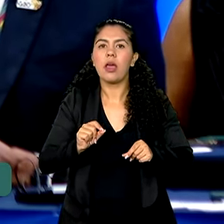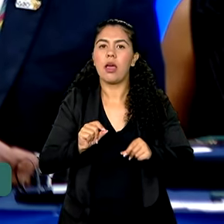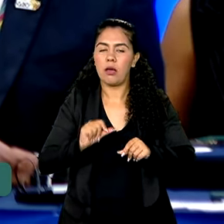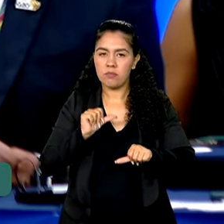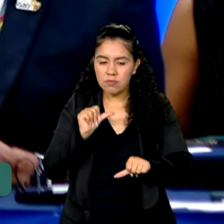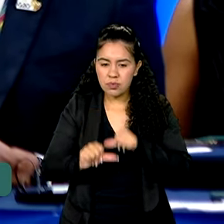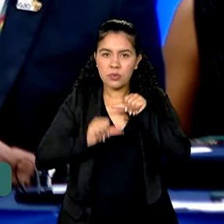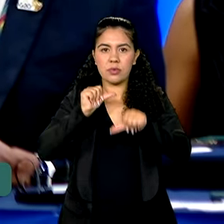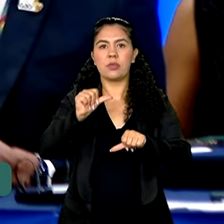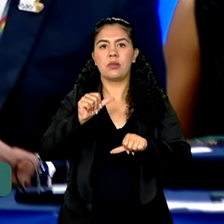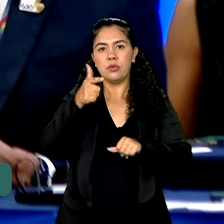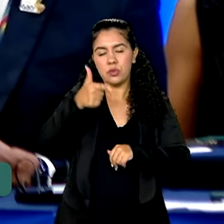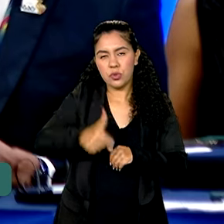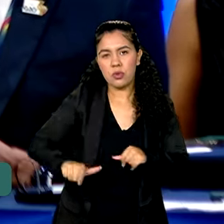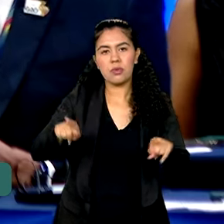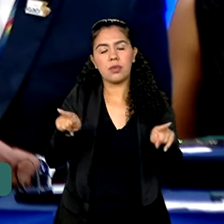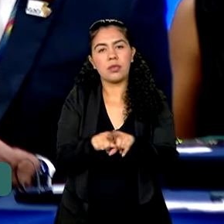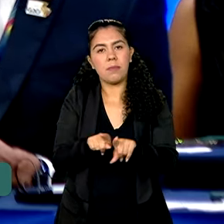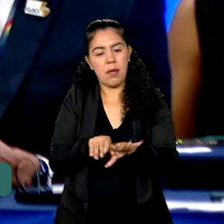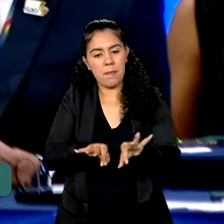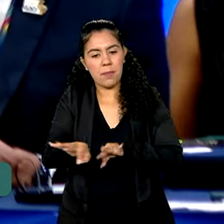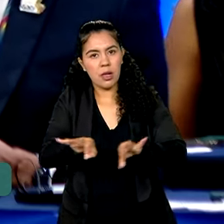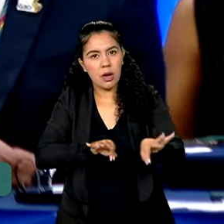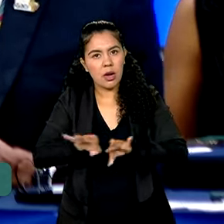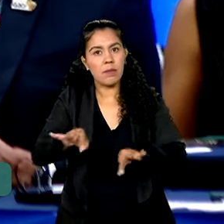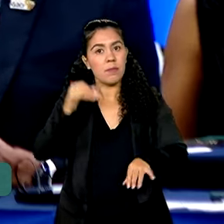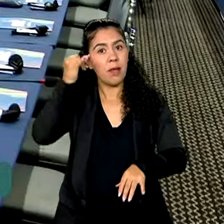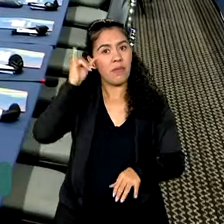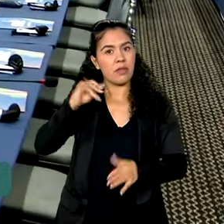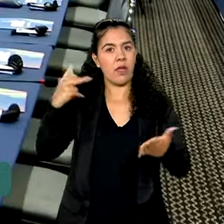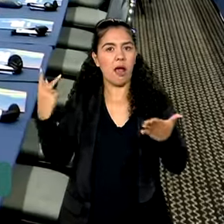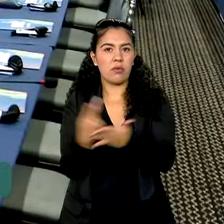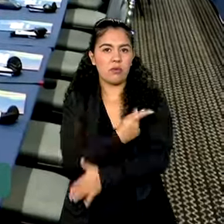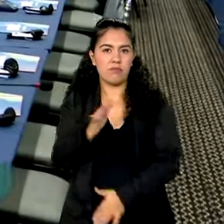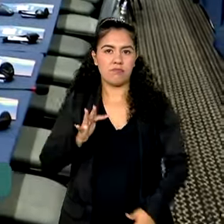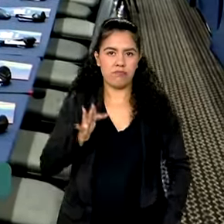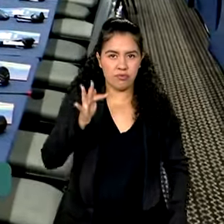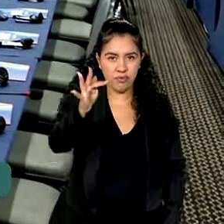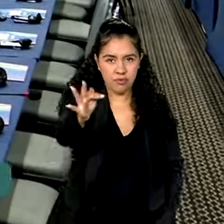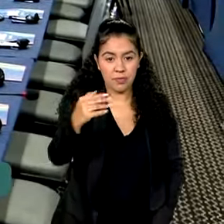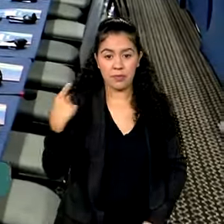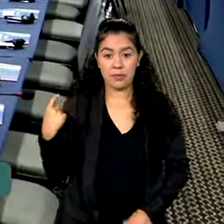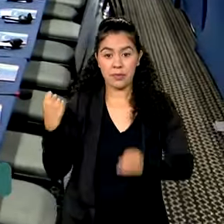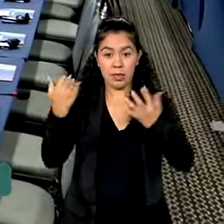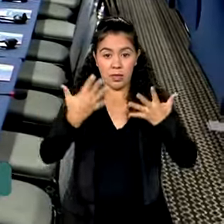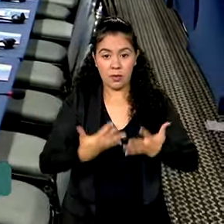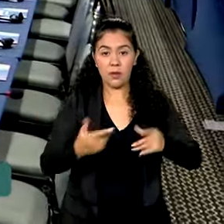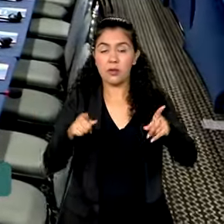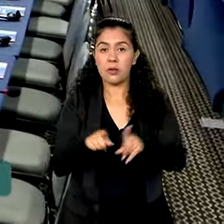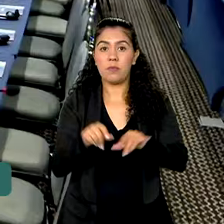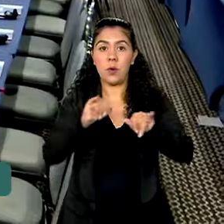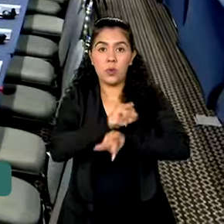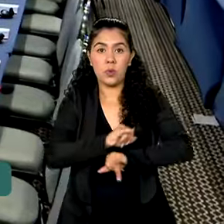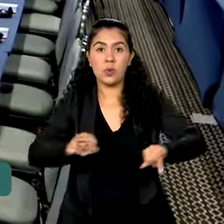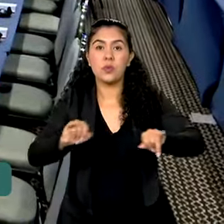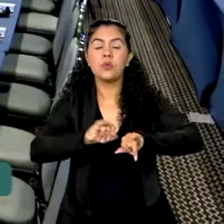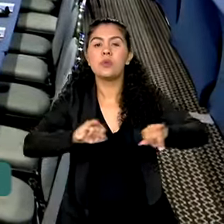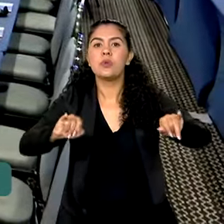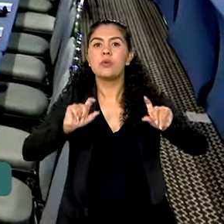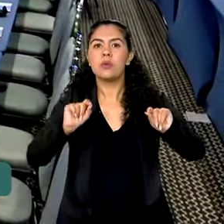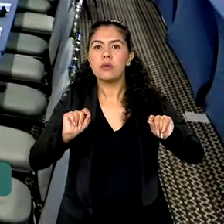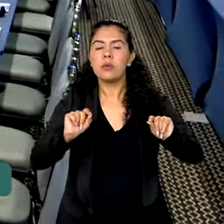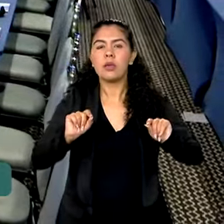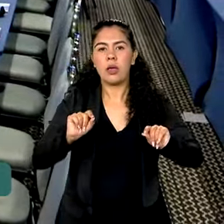a preparação e a prevenção de futuros desastres. E anunciou as iniciativas brasileiras para mitigar